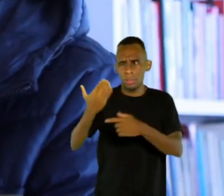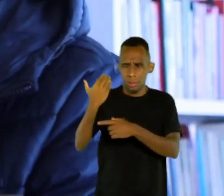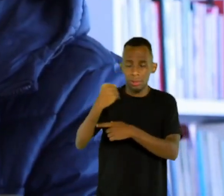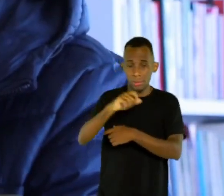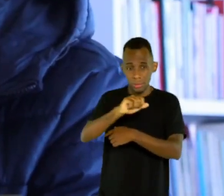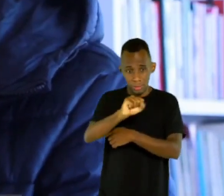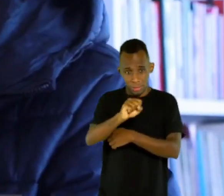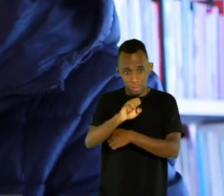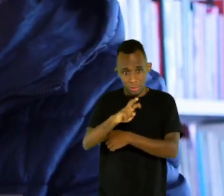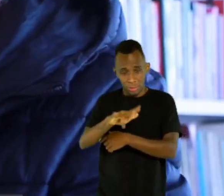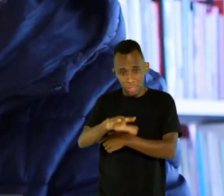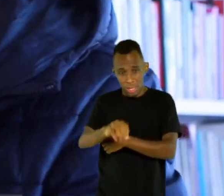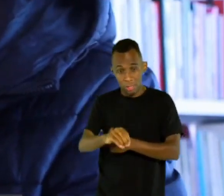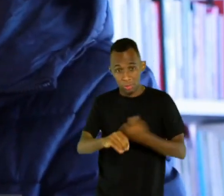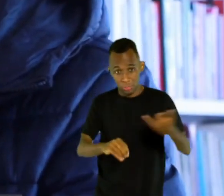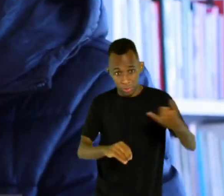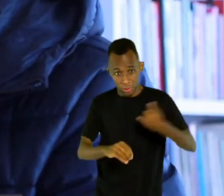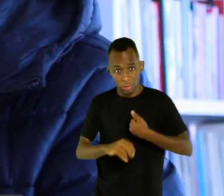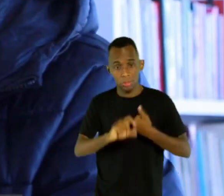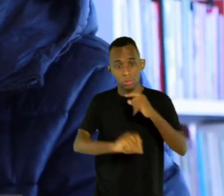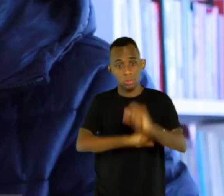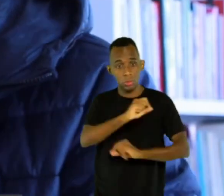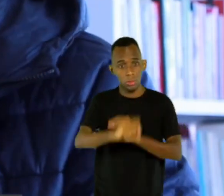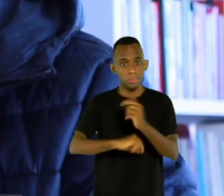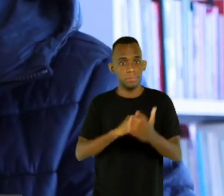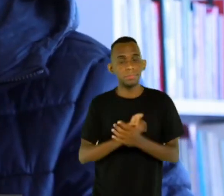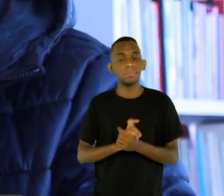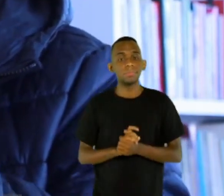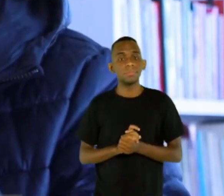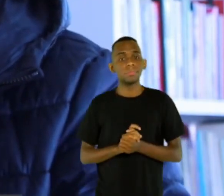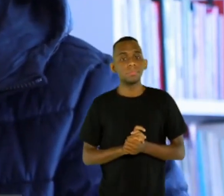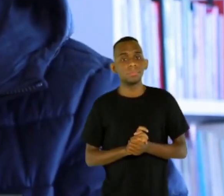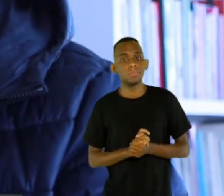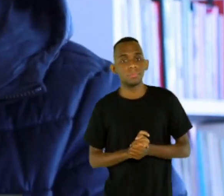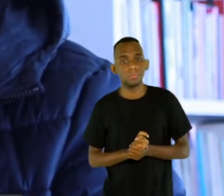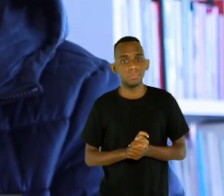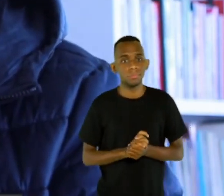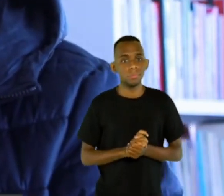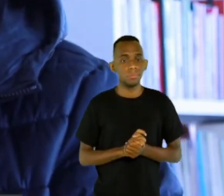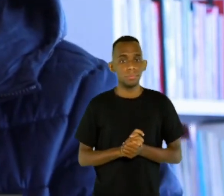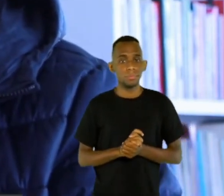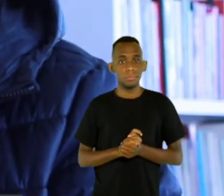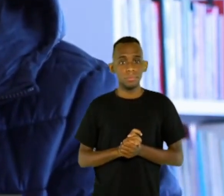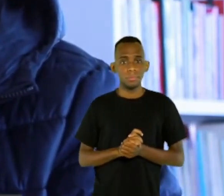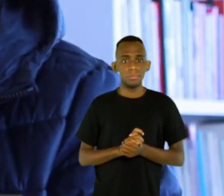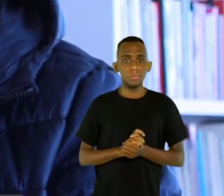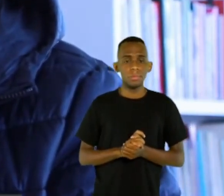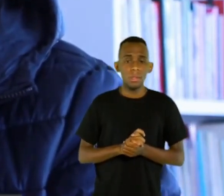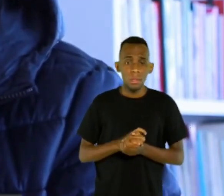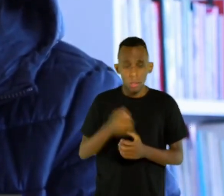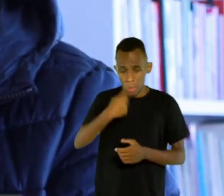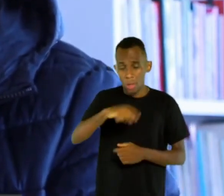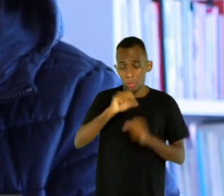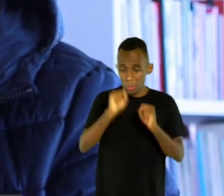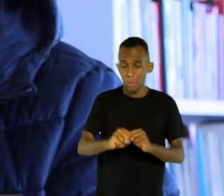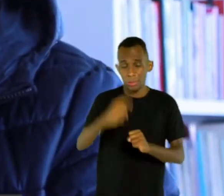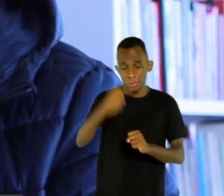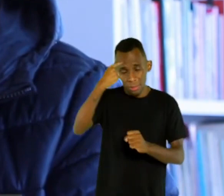Aliás, o Sérgio a gente troca muito a bola, que é o seguinte: desse jeito a gente pensa melhor.